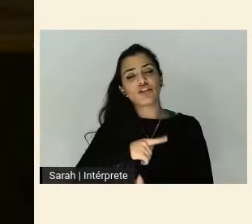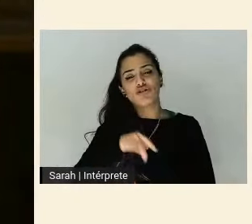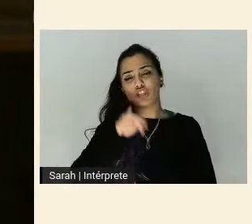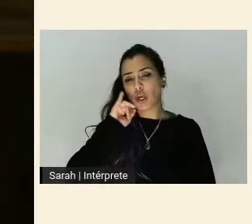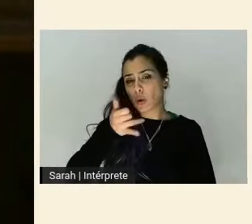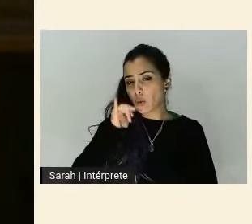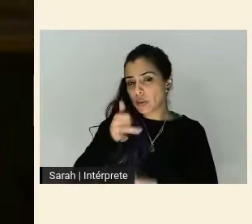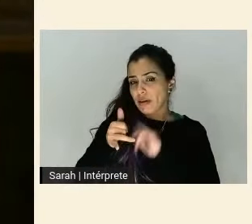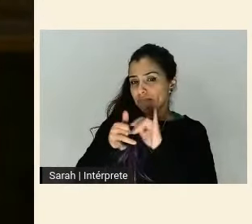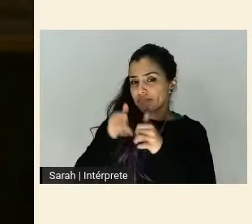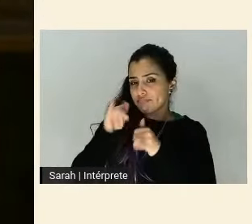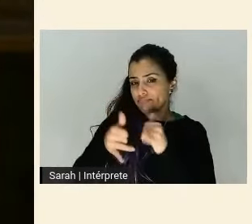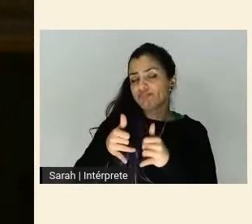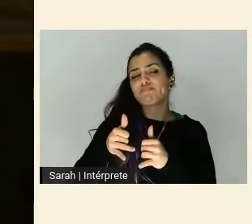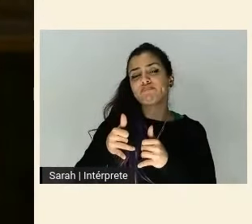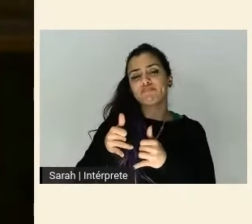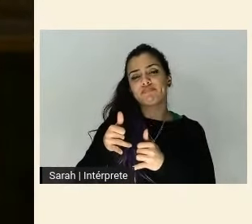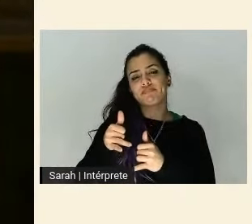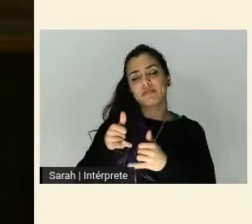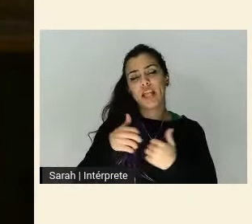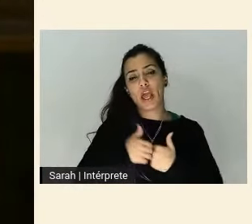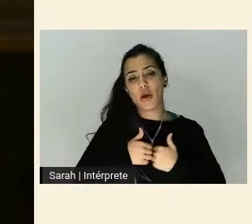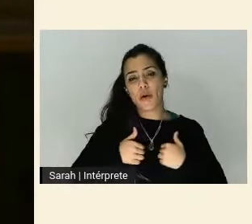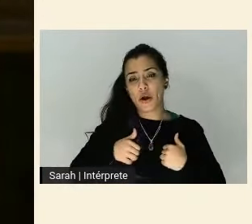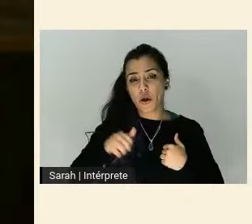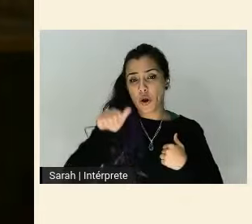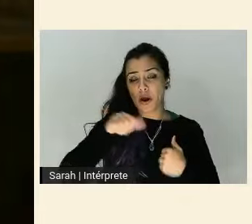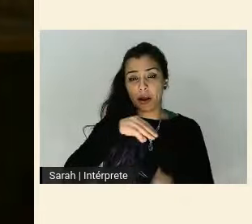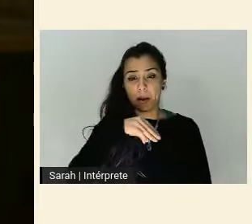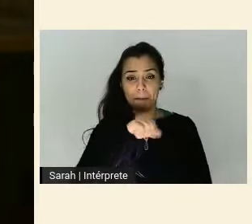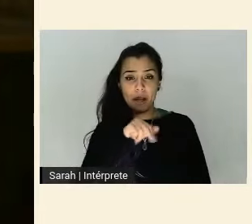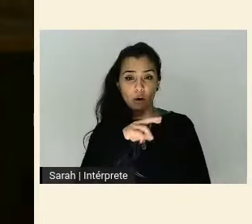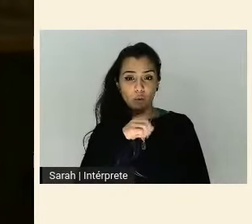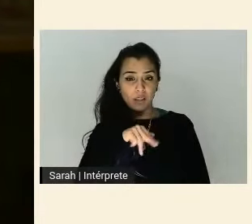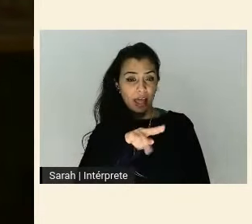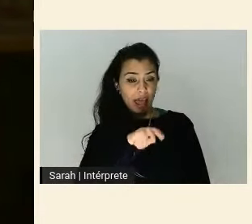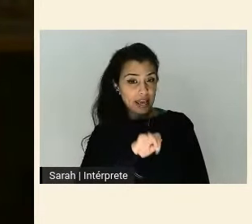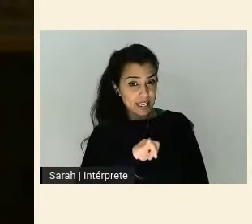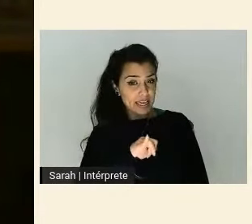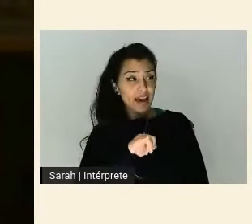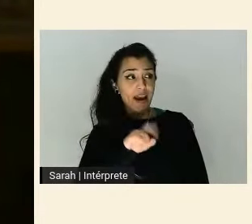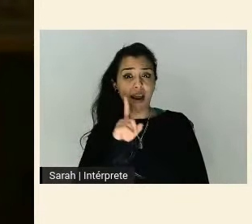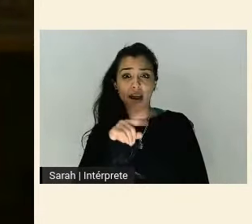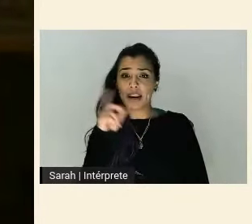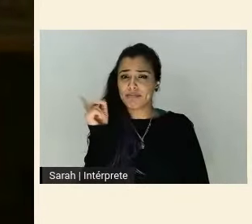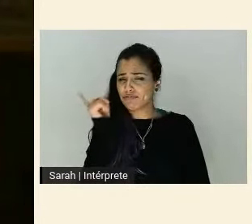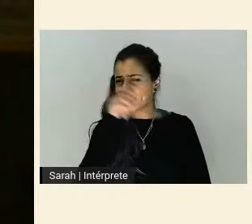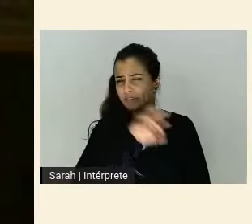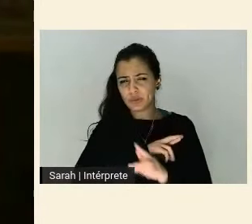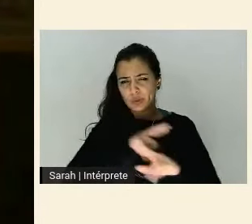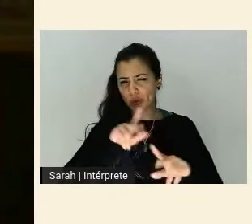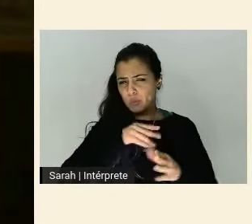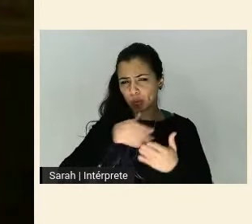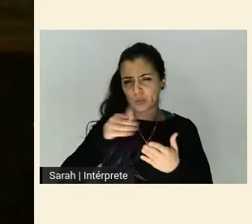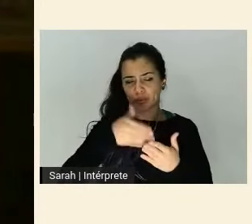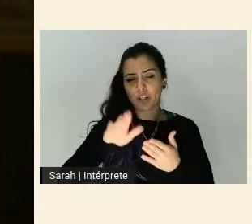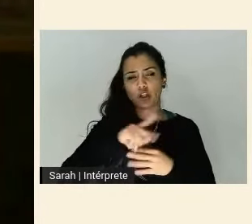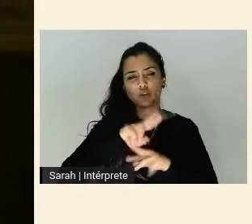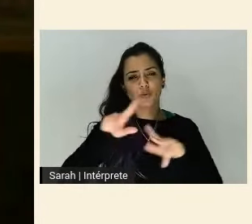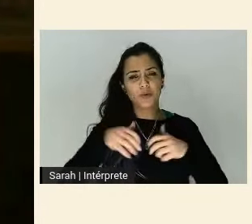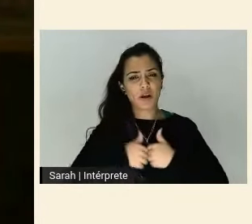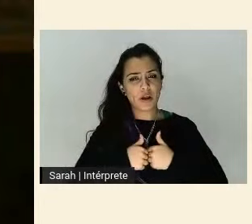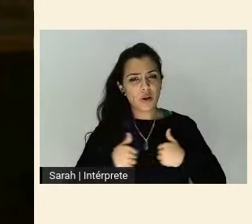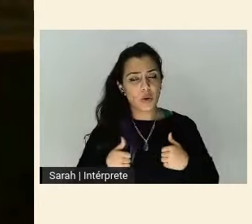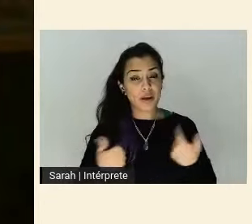Odisseia. Macunaíma estava longe de ser um herói como Ulisses, que defendia os valores morais do seu povo. Mário de